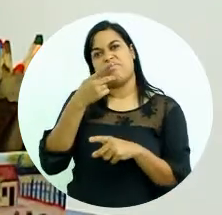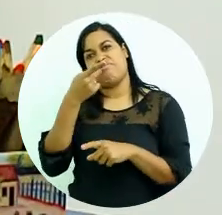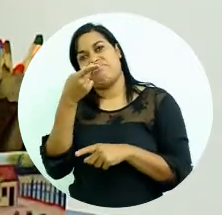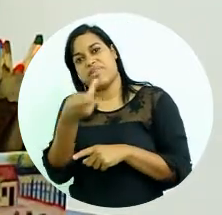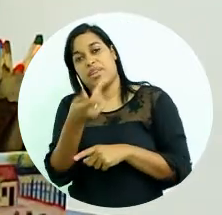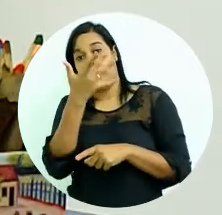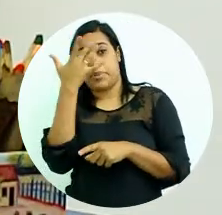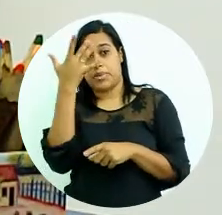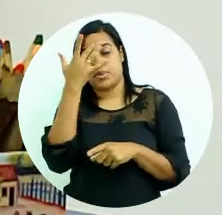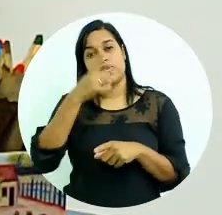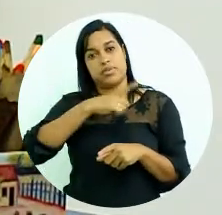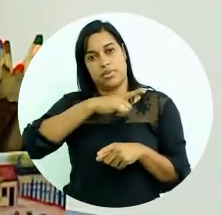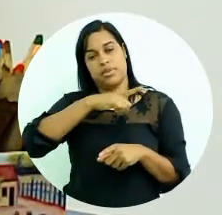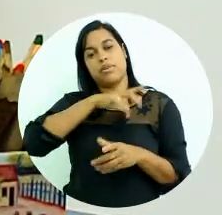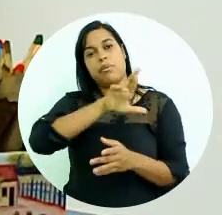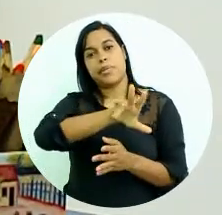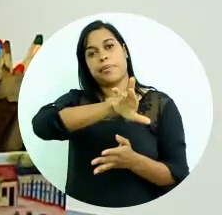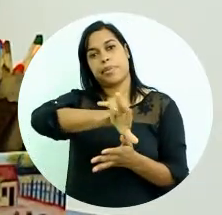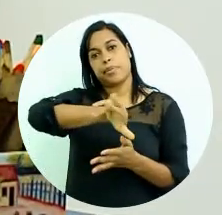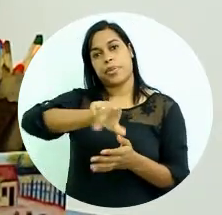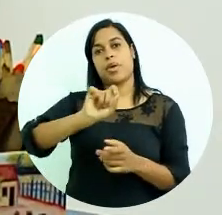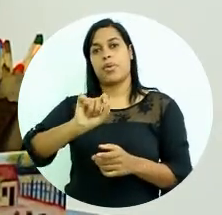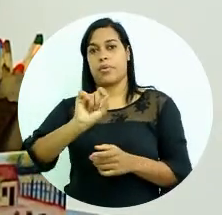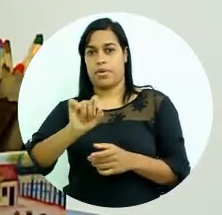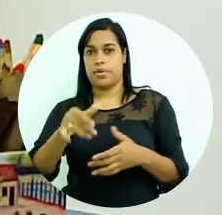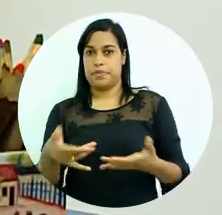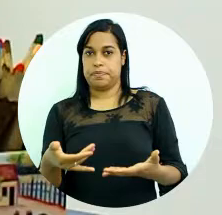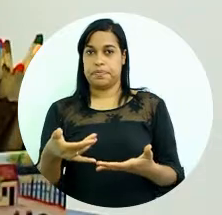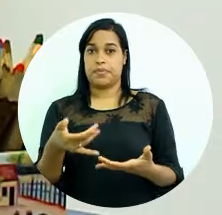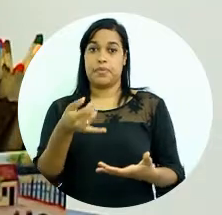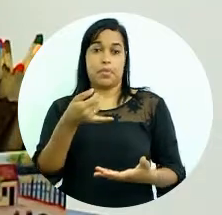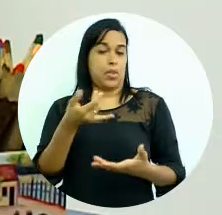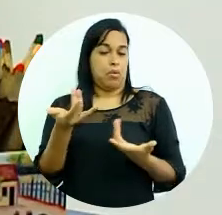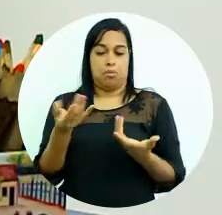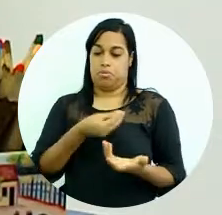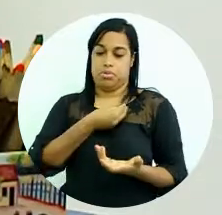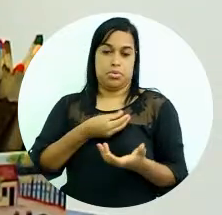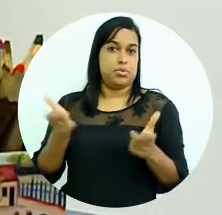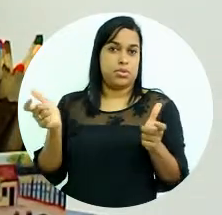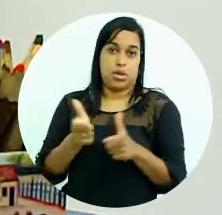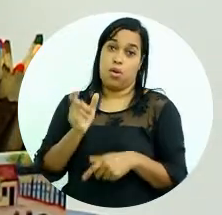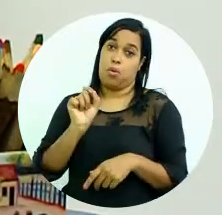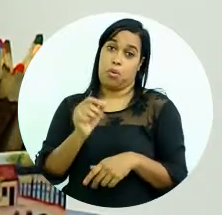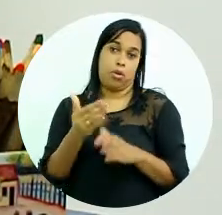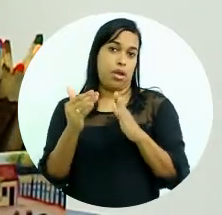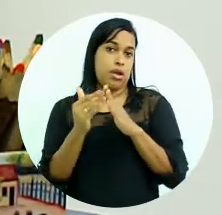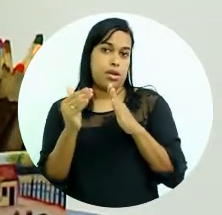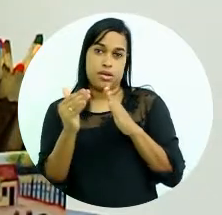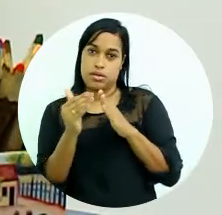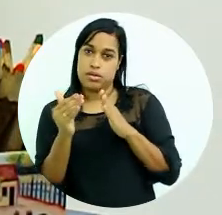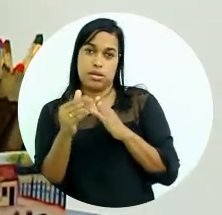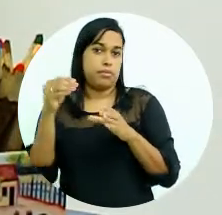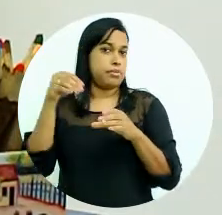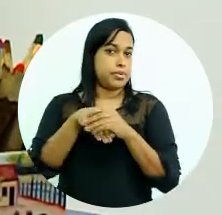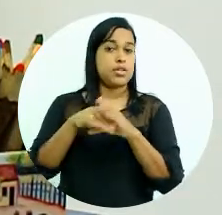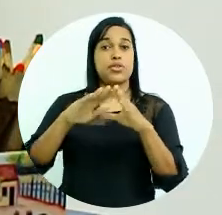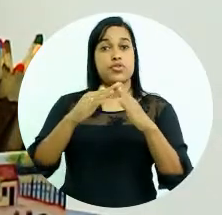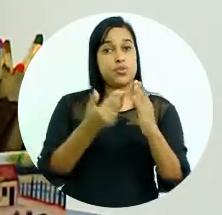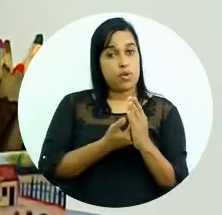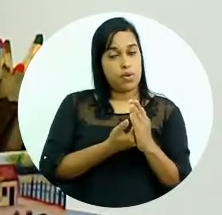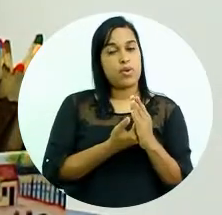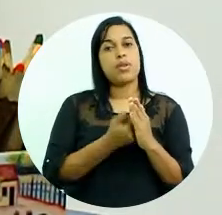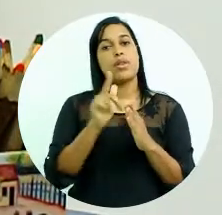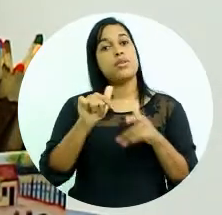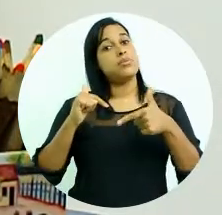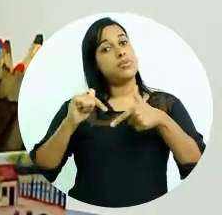para condenar ou não pessoas que têm tais atos, seja no círculo menor, dentro de casa,